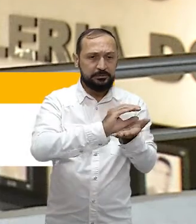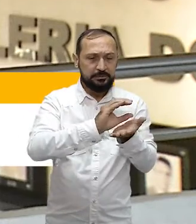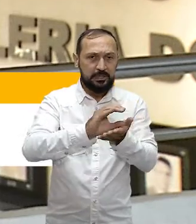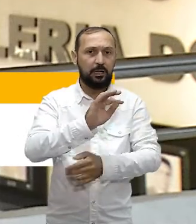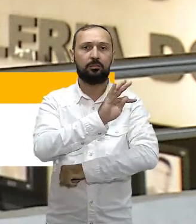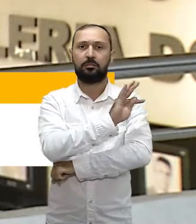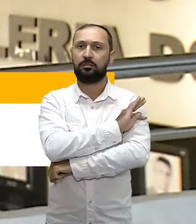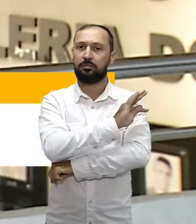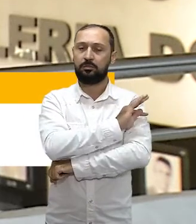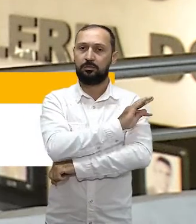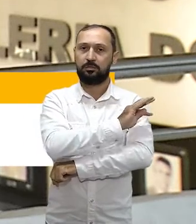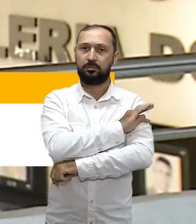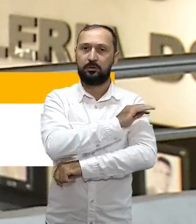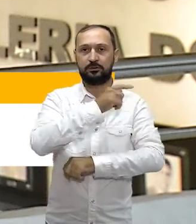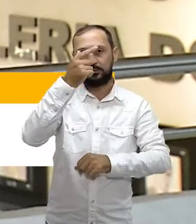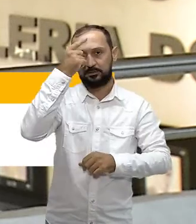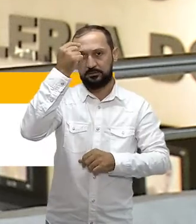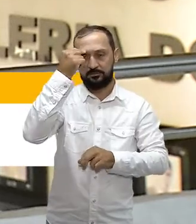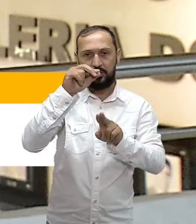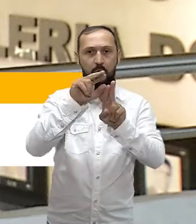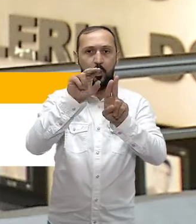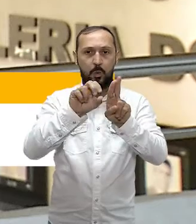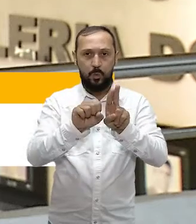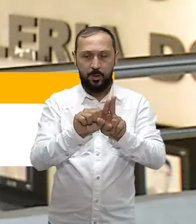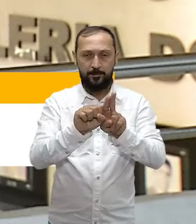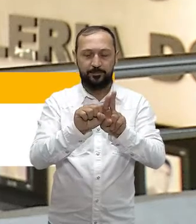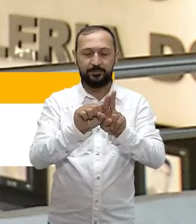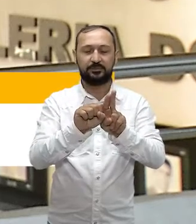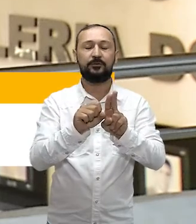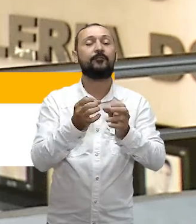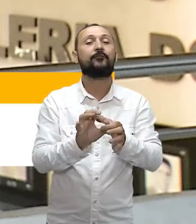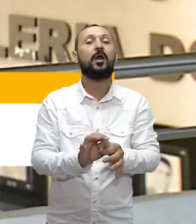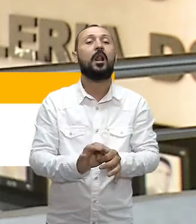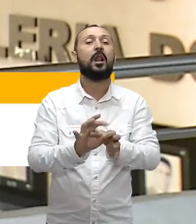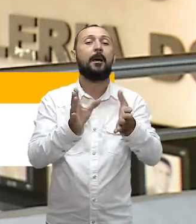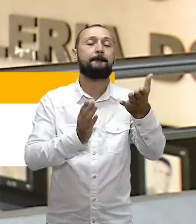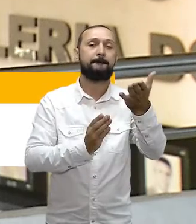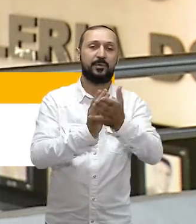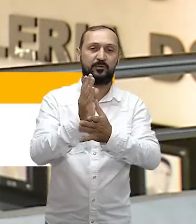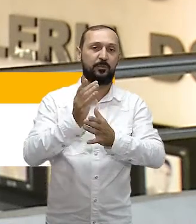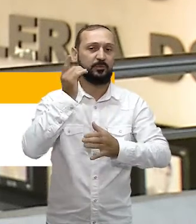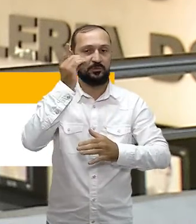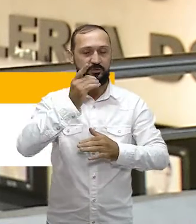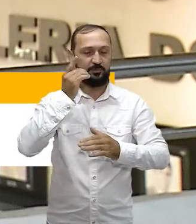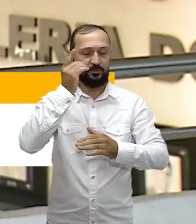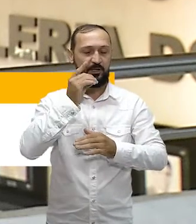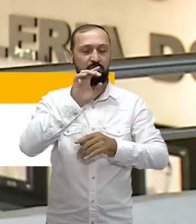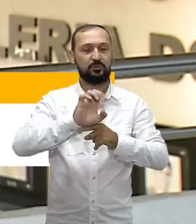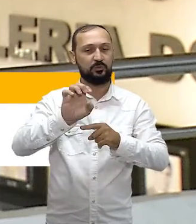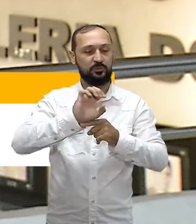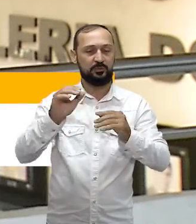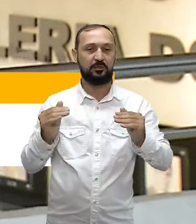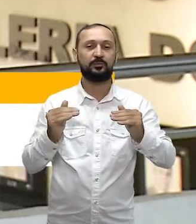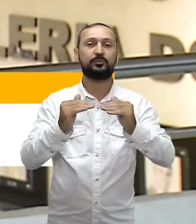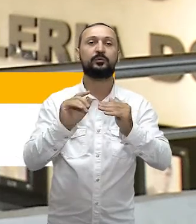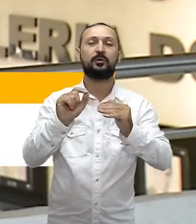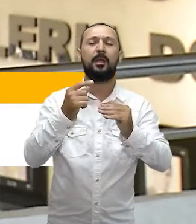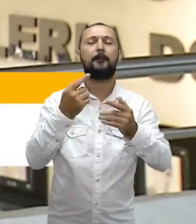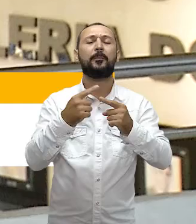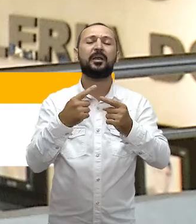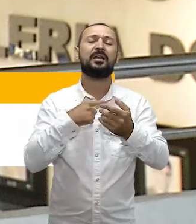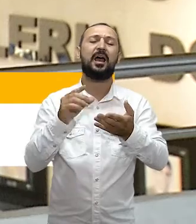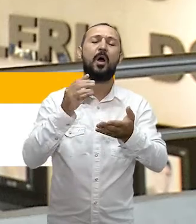profissionais técnicos da educação superior da o Mc foi aprovada pelos deputados estaduais o